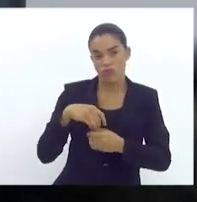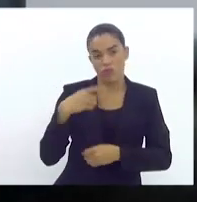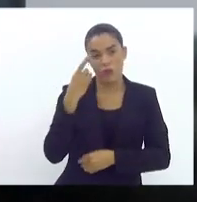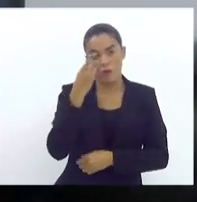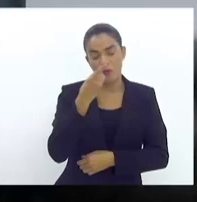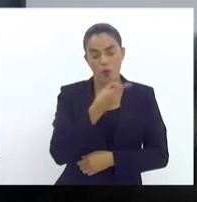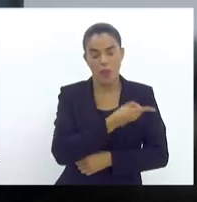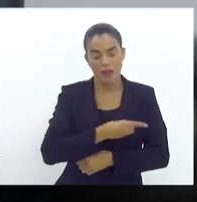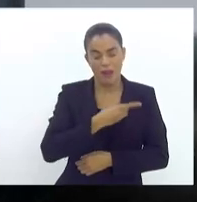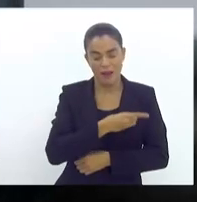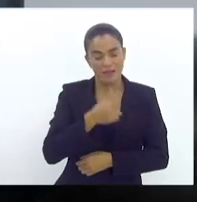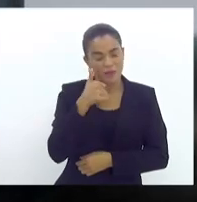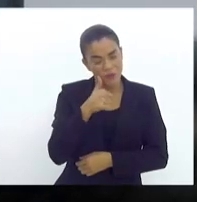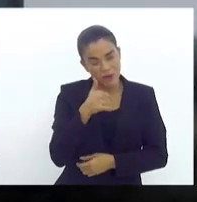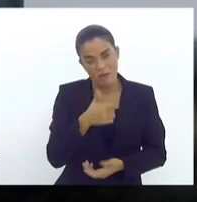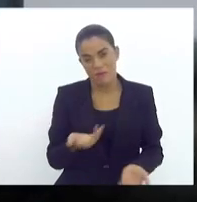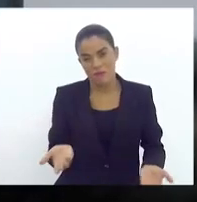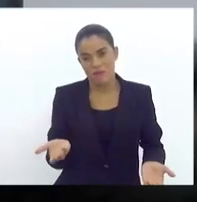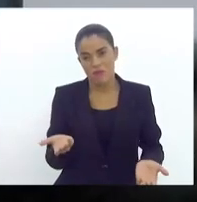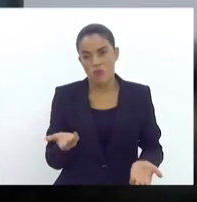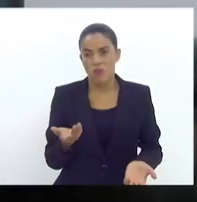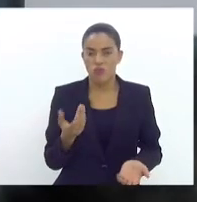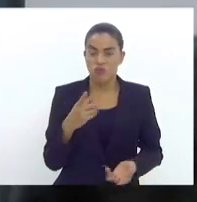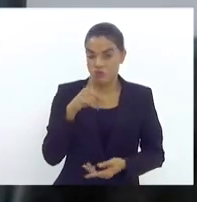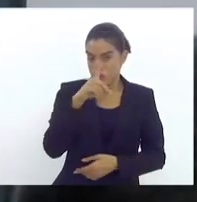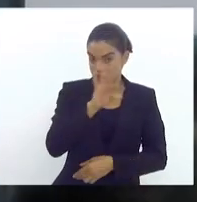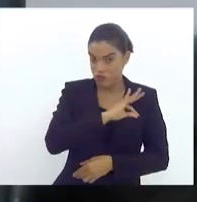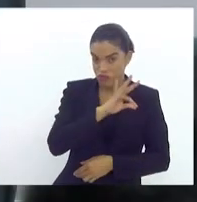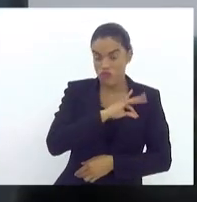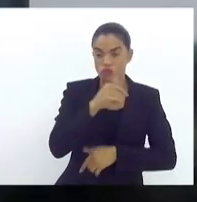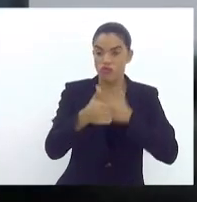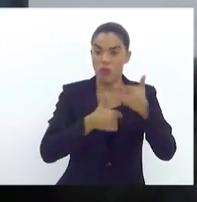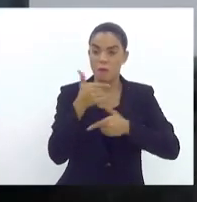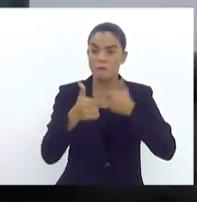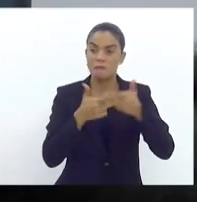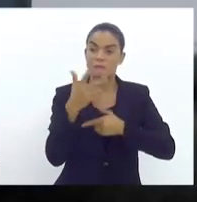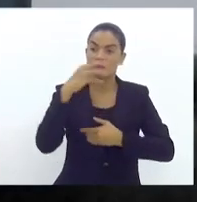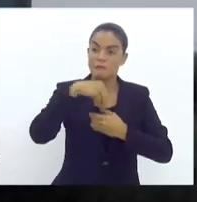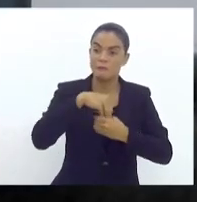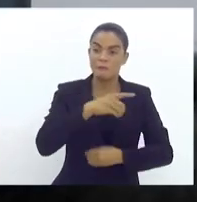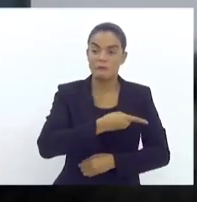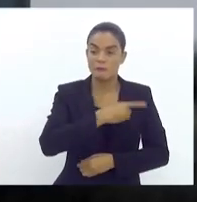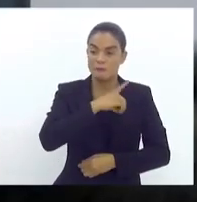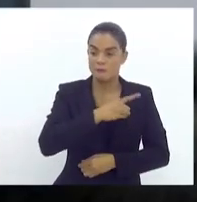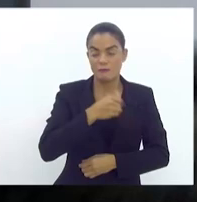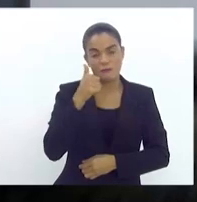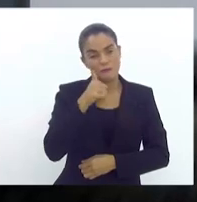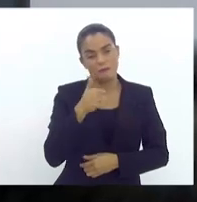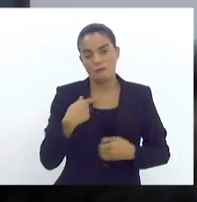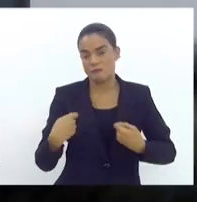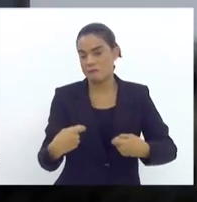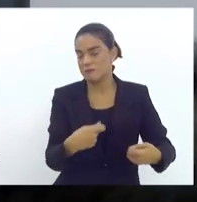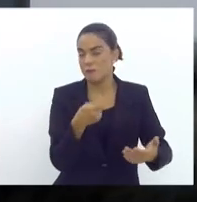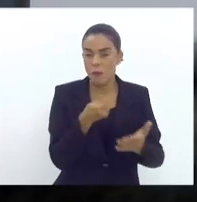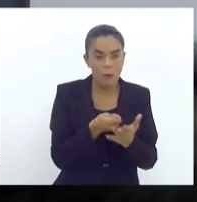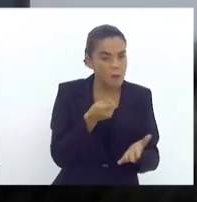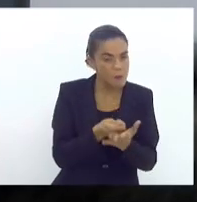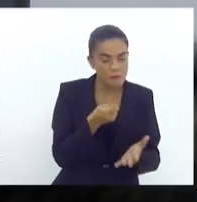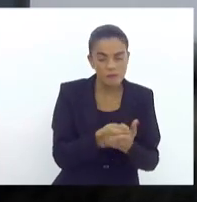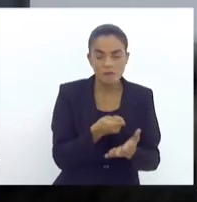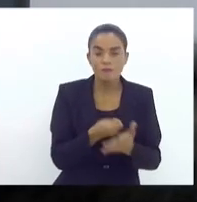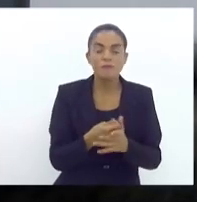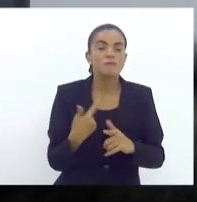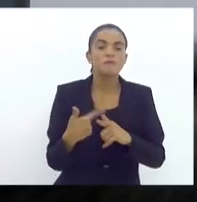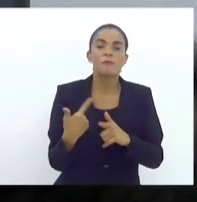ou não Claro que dos policiais da delegacia de mulheres a gente tem que exigir mais veemência isso e por que que eu tô fazendo essa